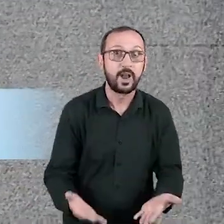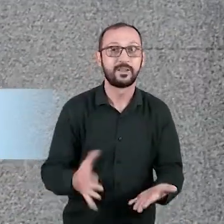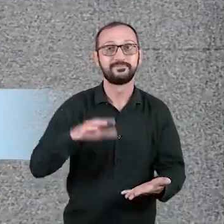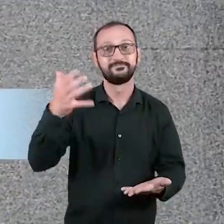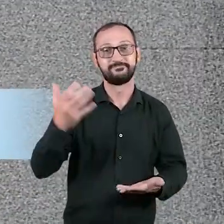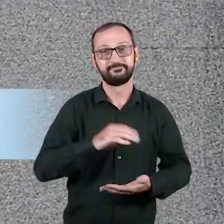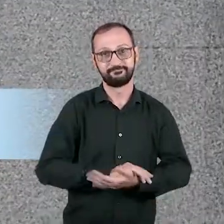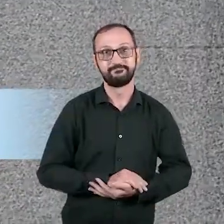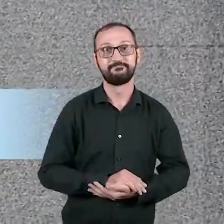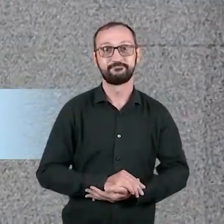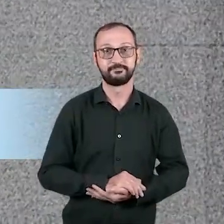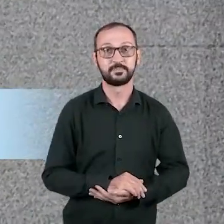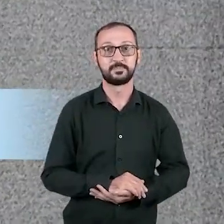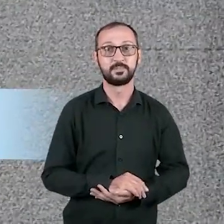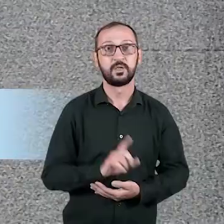aquela hora.